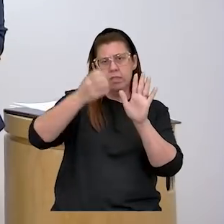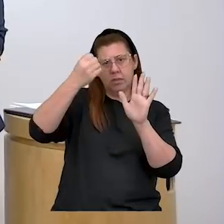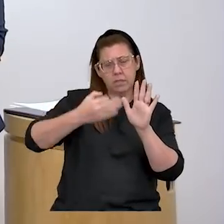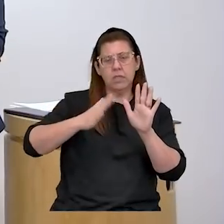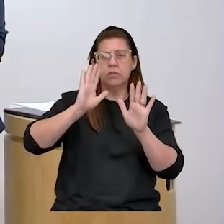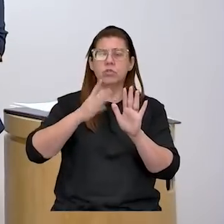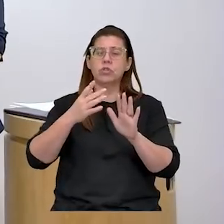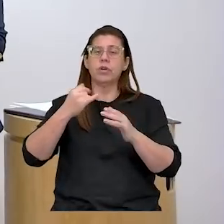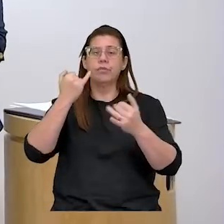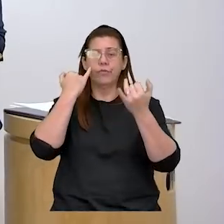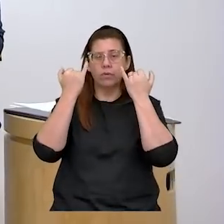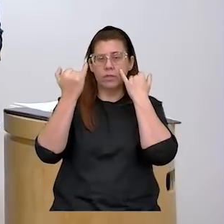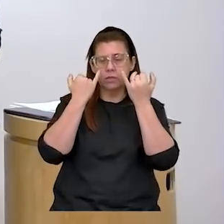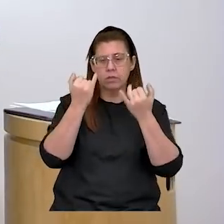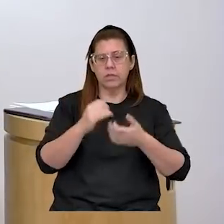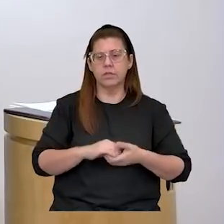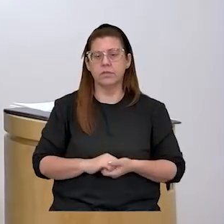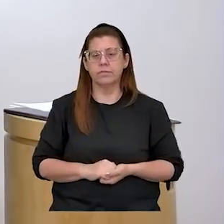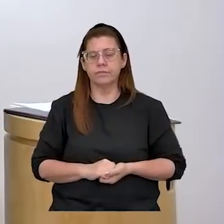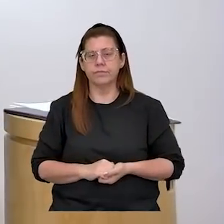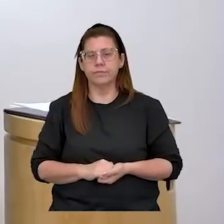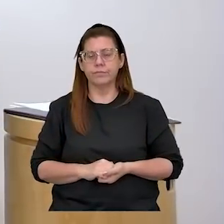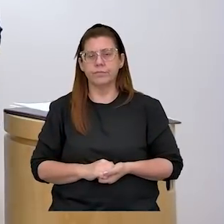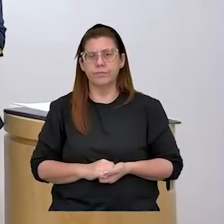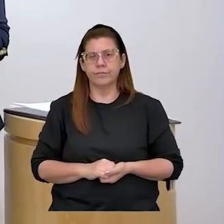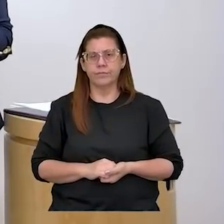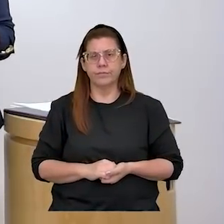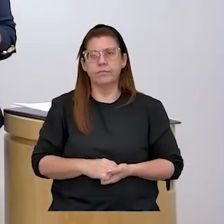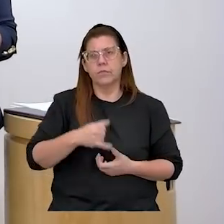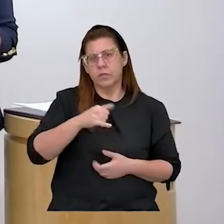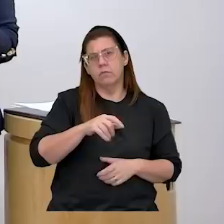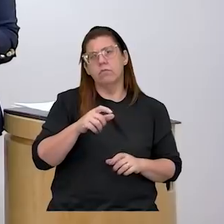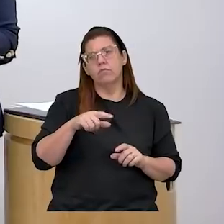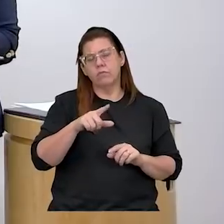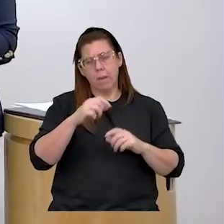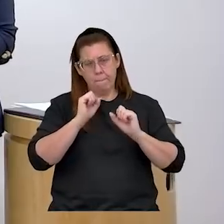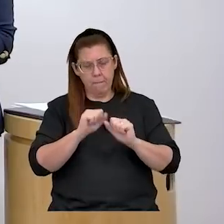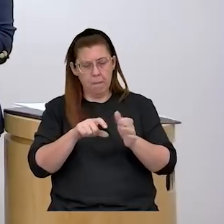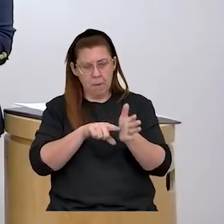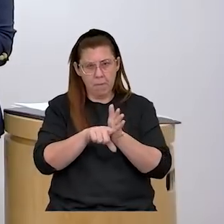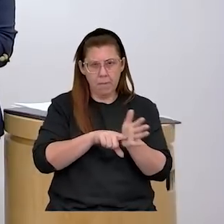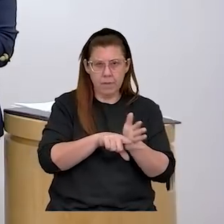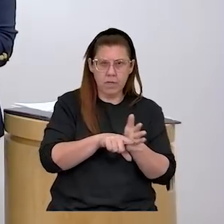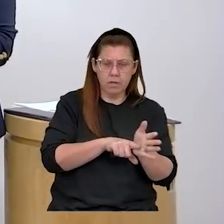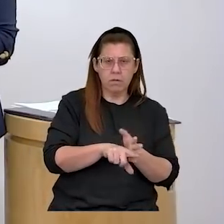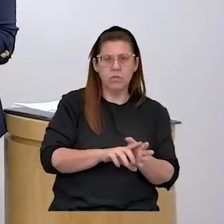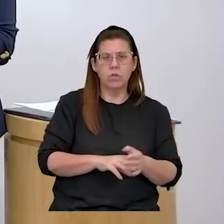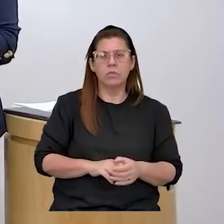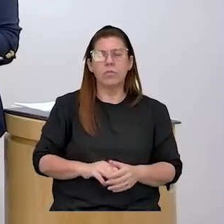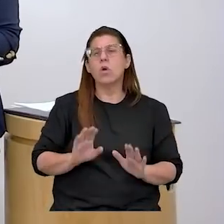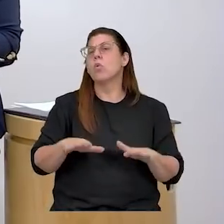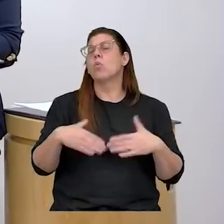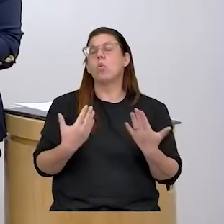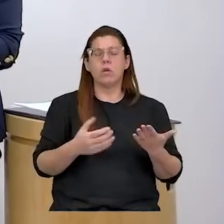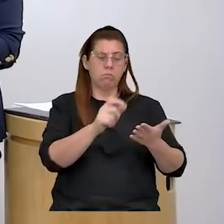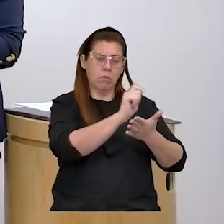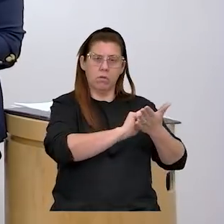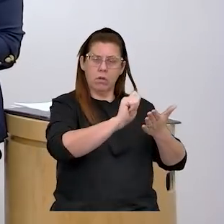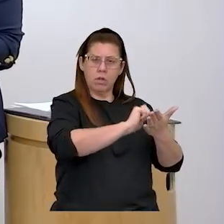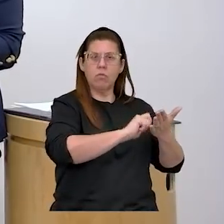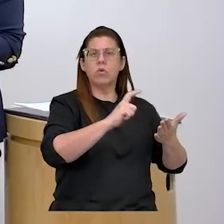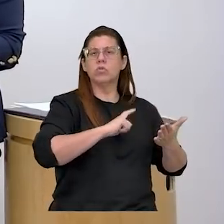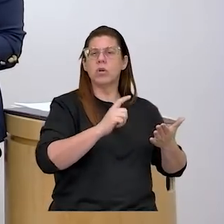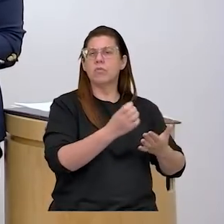algumas informações. O argumento dela já começa com autoridade, porque se você realmente depois for pesquisar essa informação, quando ela escreveu, tinha